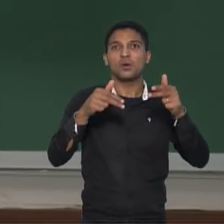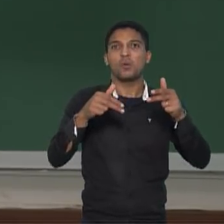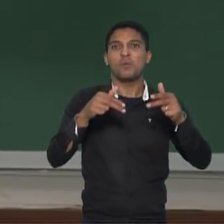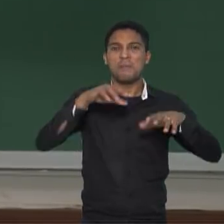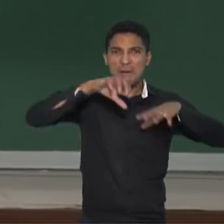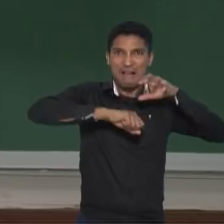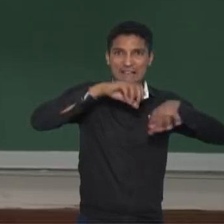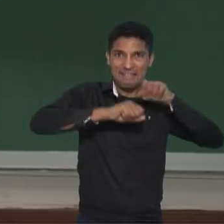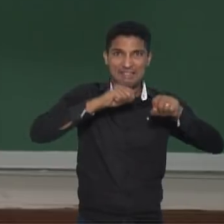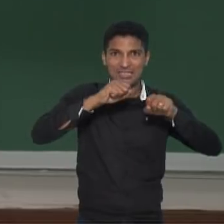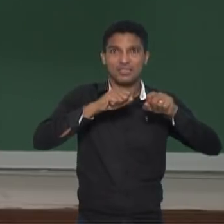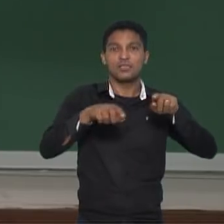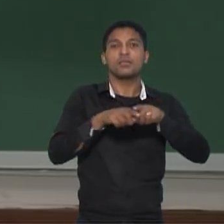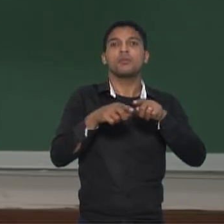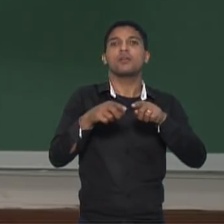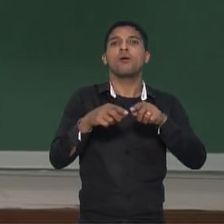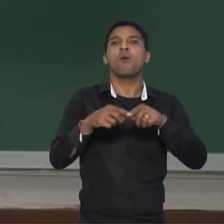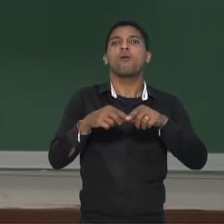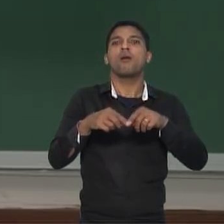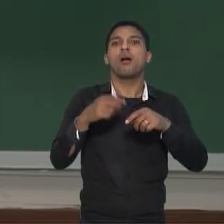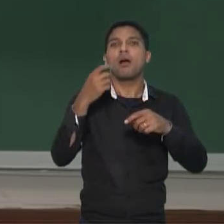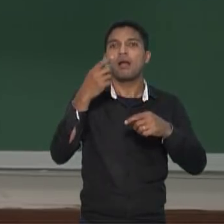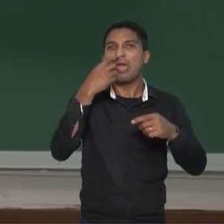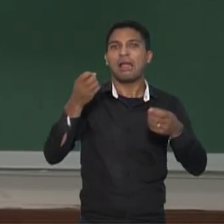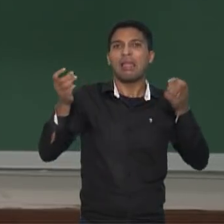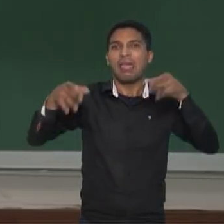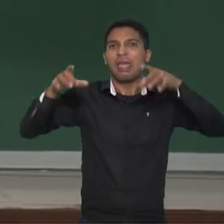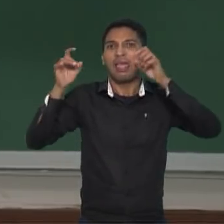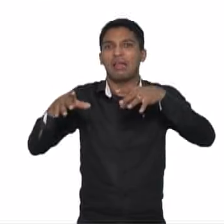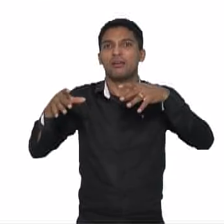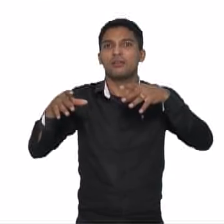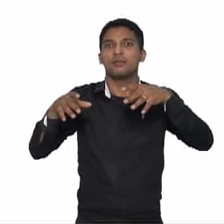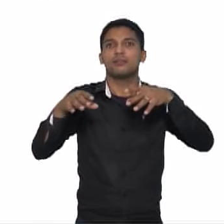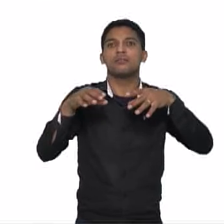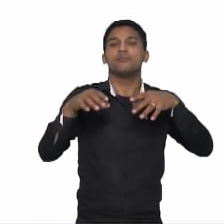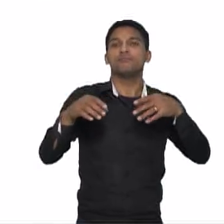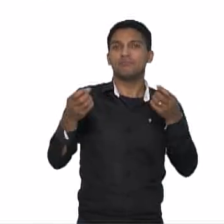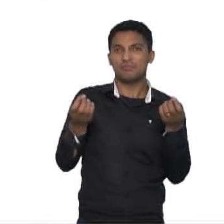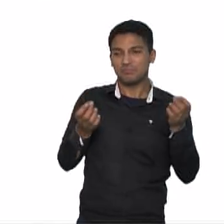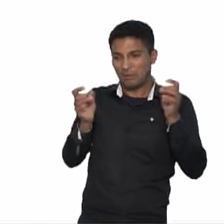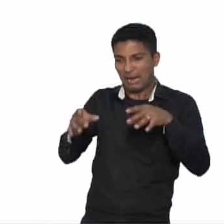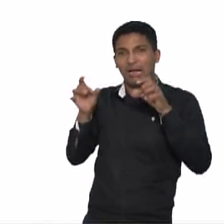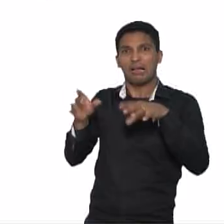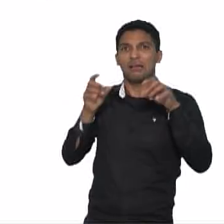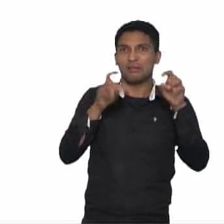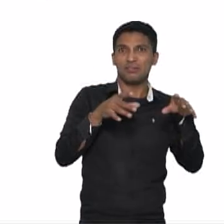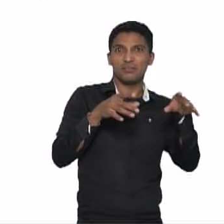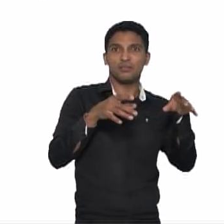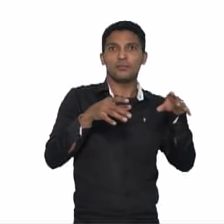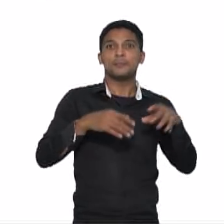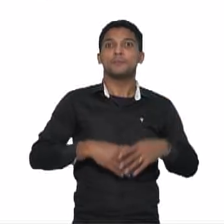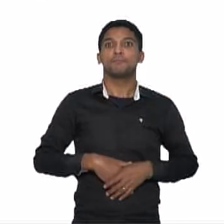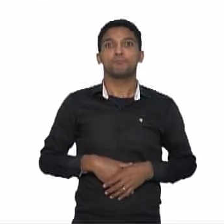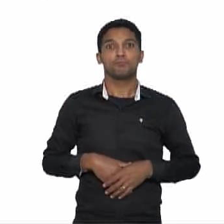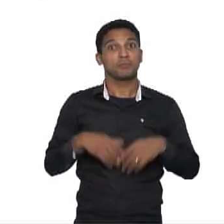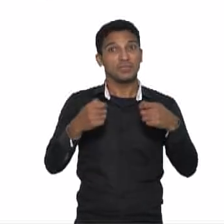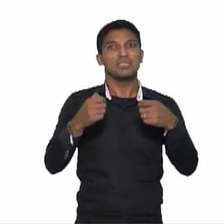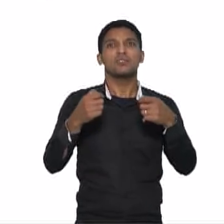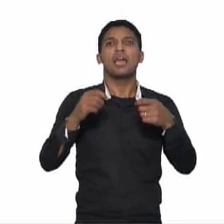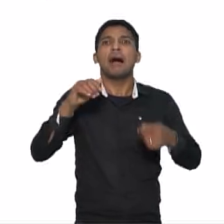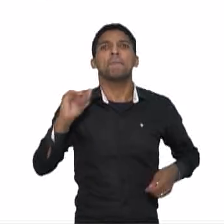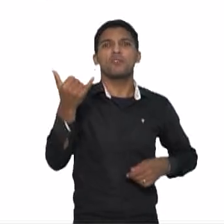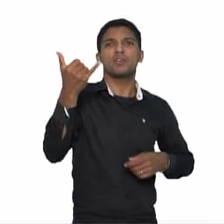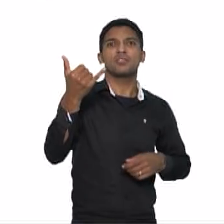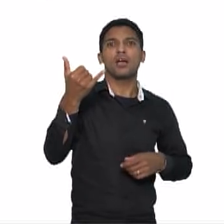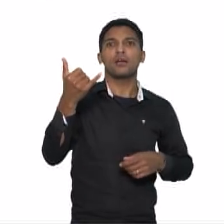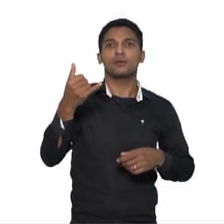mais. Mas elas, de forma isolada, não darão conta de reverter os processos de